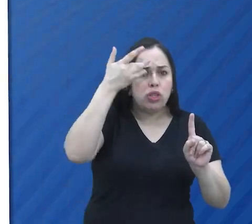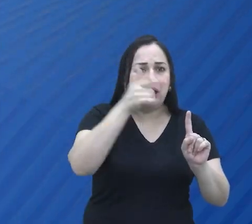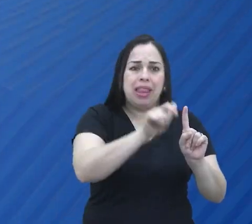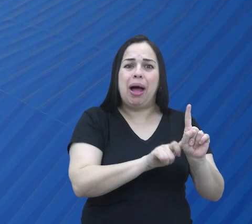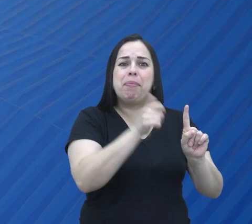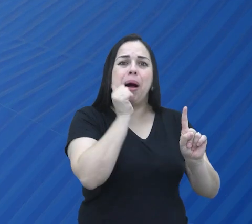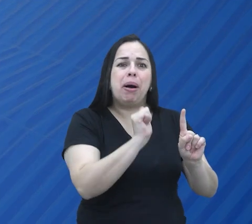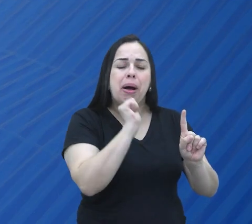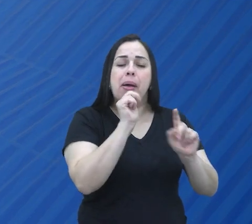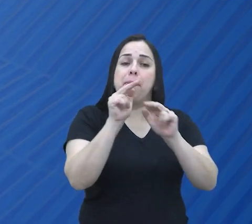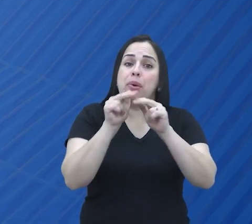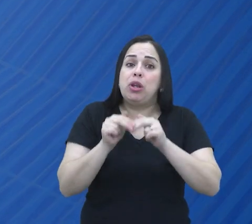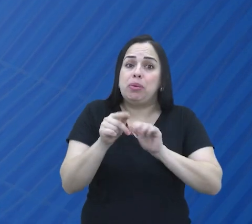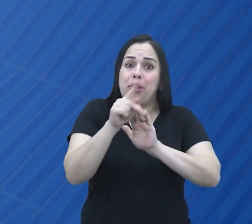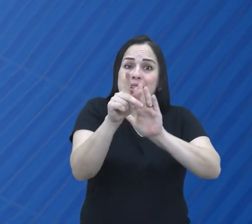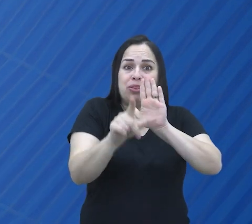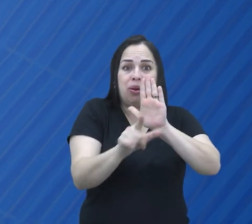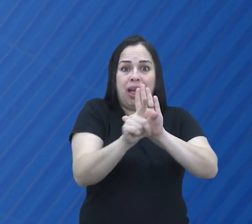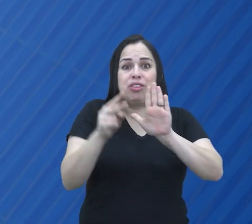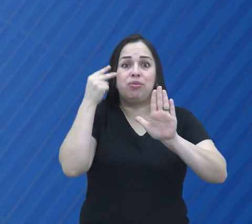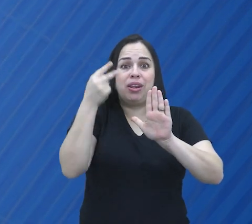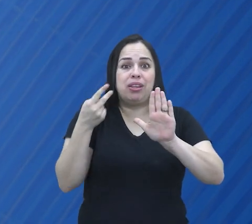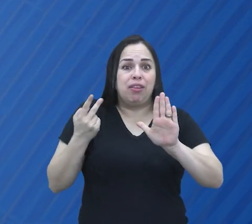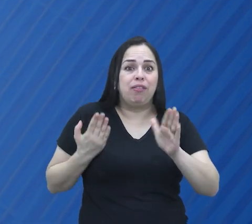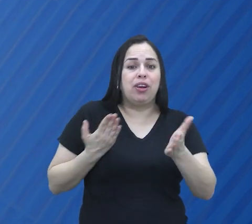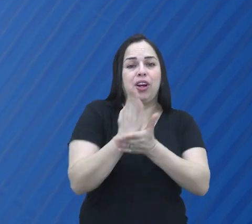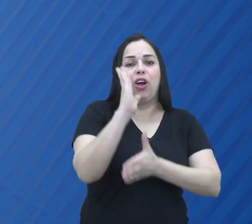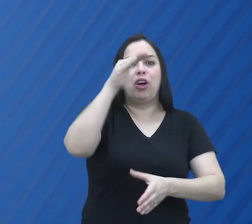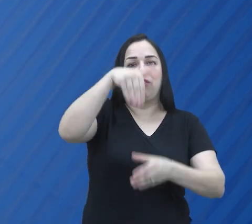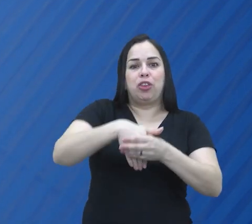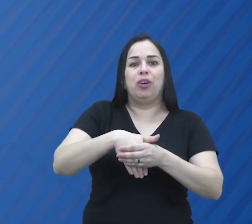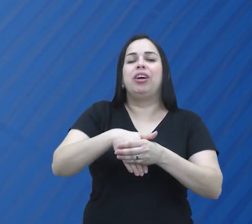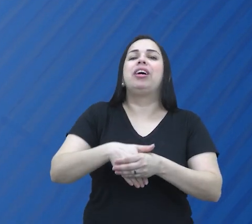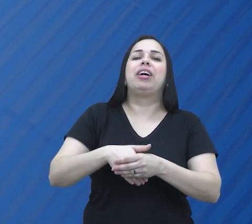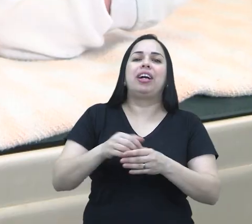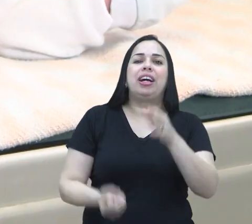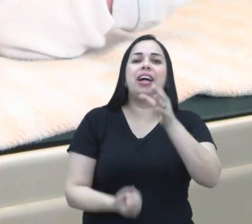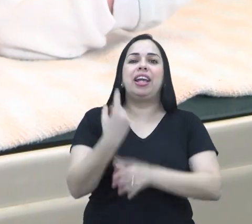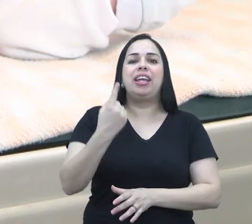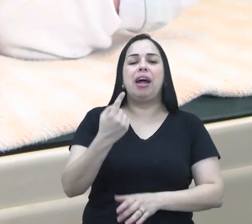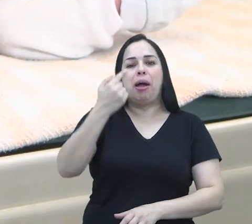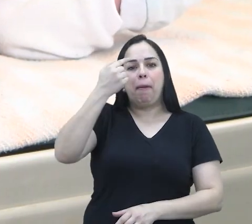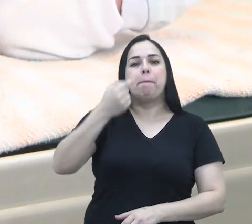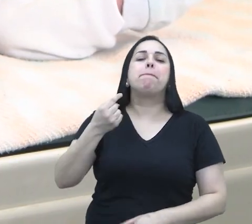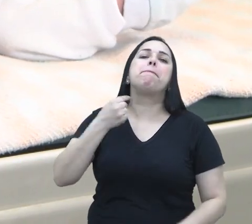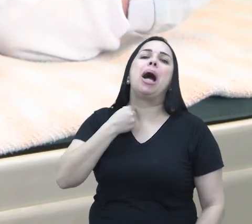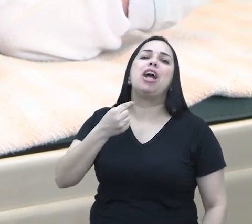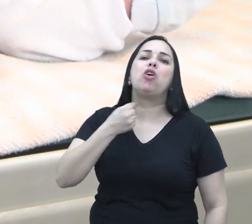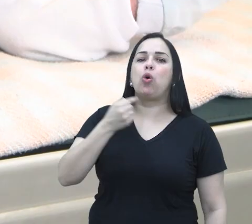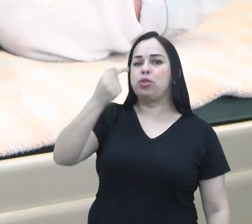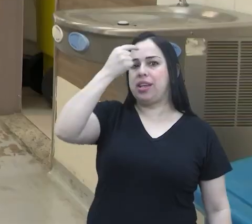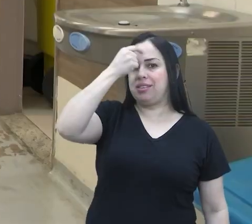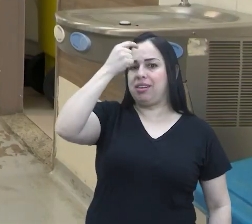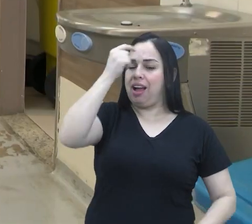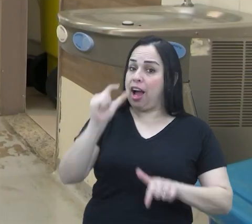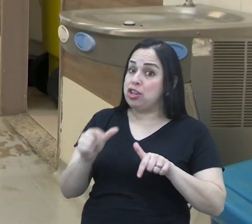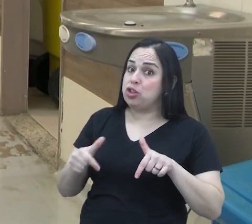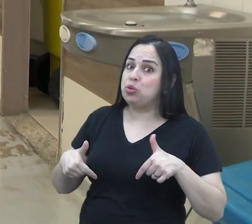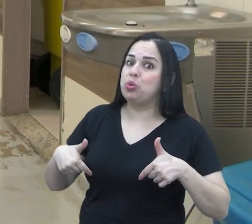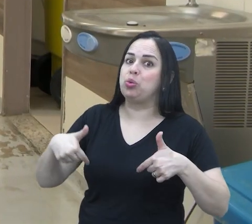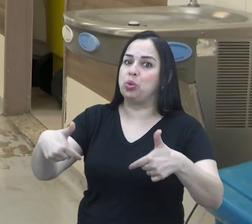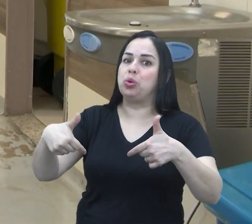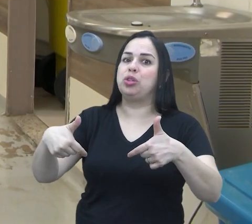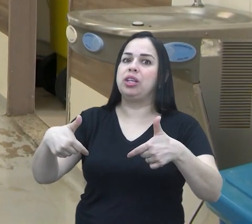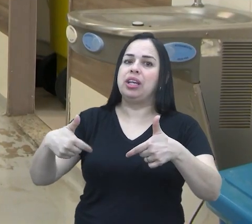materna, a Câmara aprovou um projeto de lei que institui o mês Maio Consciente. Políticas públicas como essa auxiliam